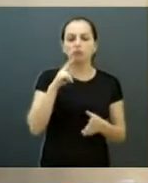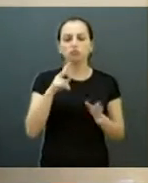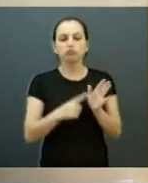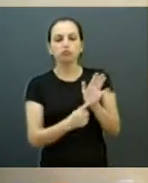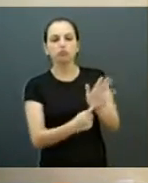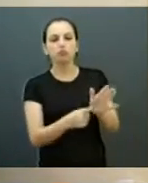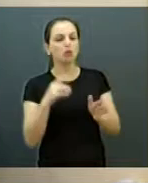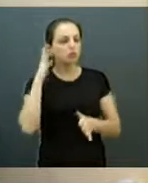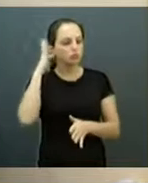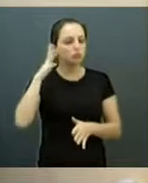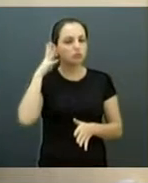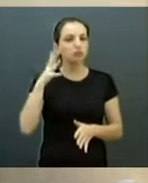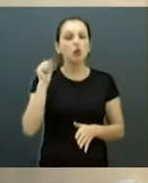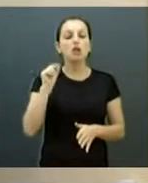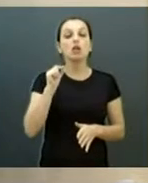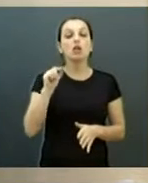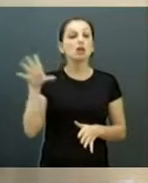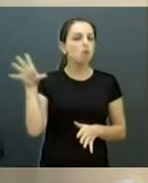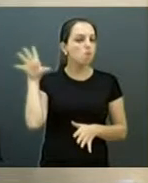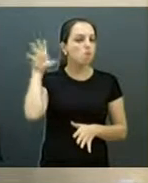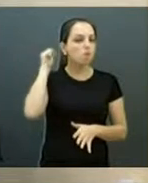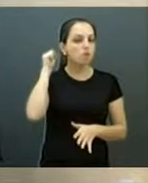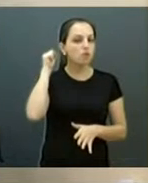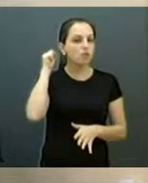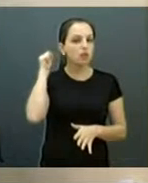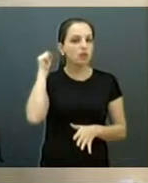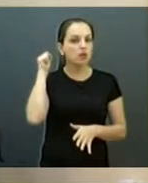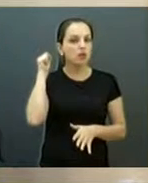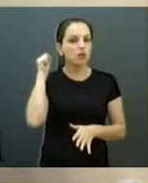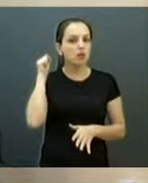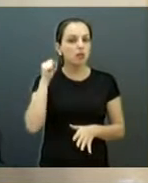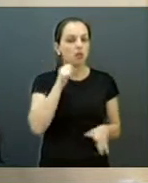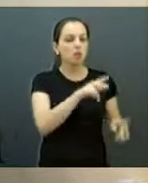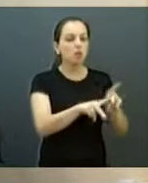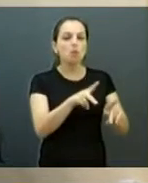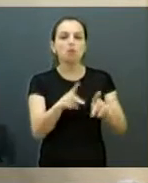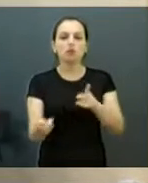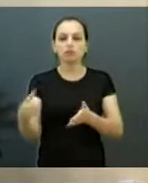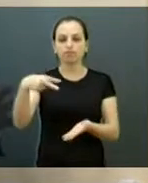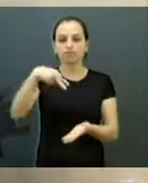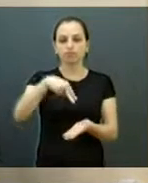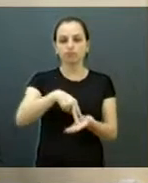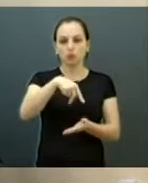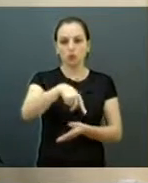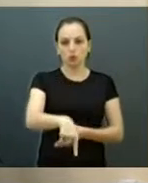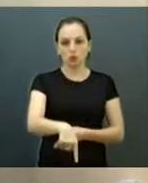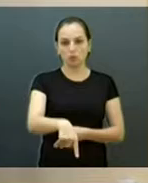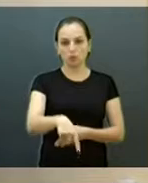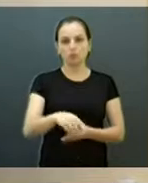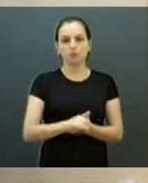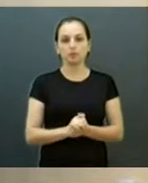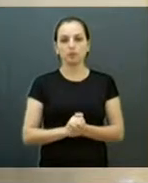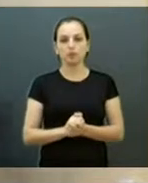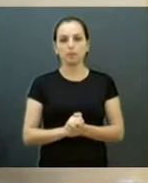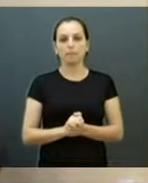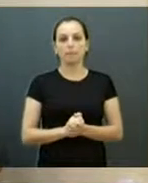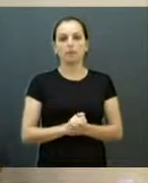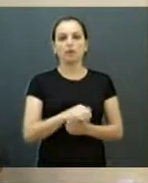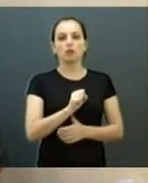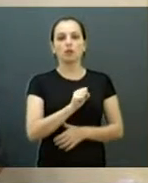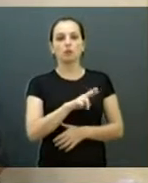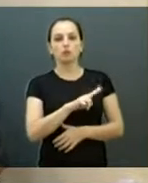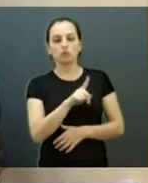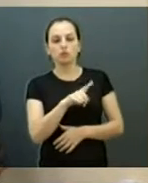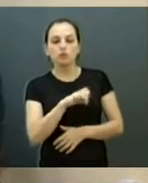tudo de ouvir que me trouxe aqui que foi a população e aí as usinas parcial